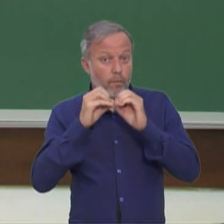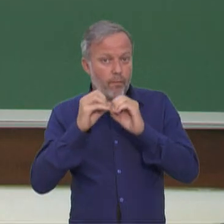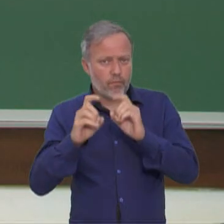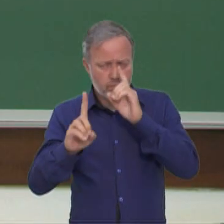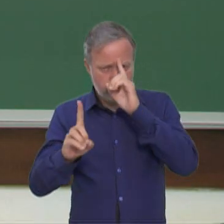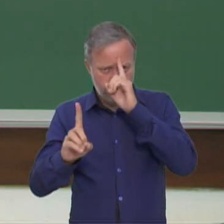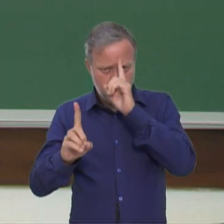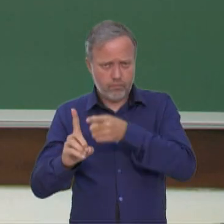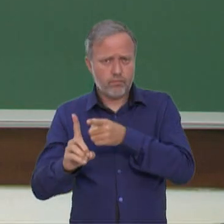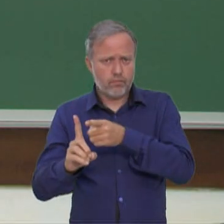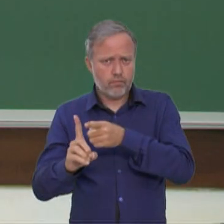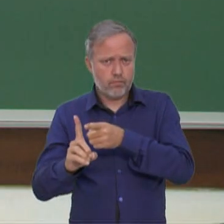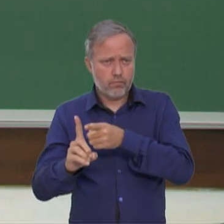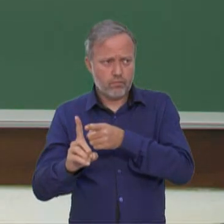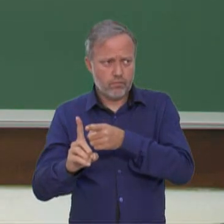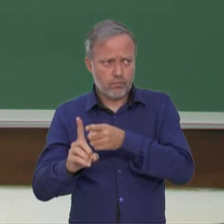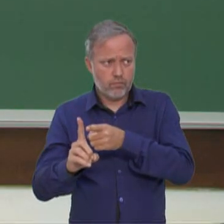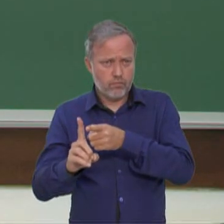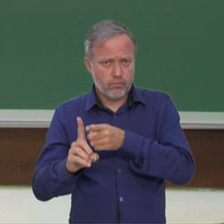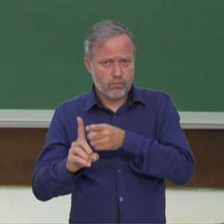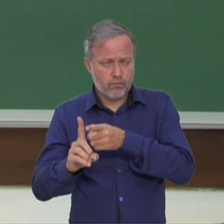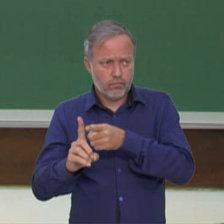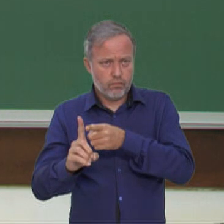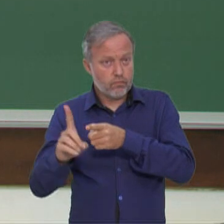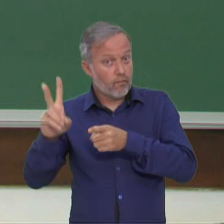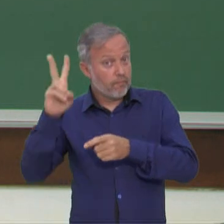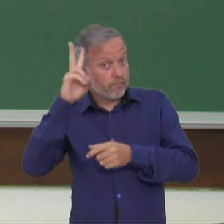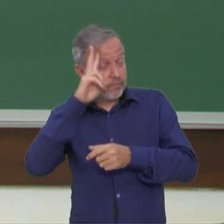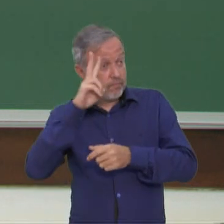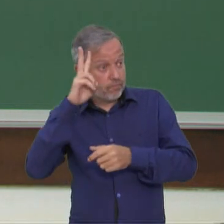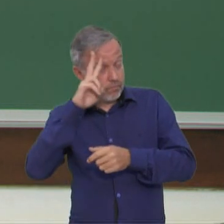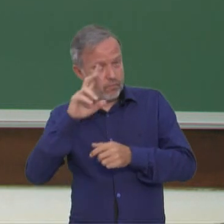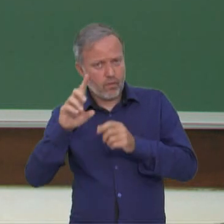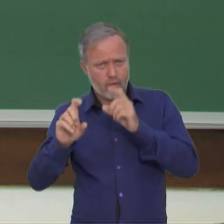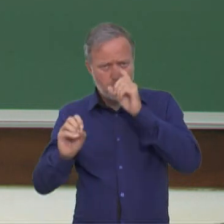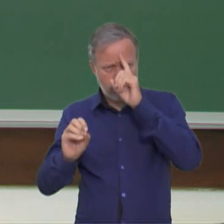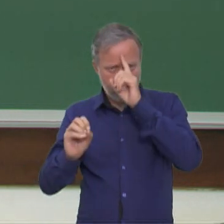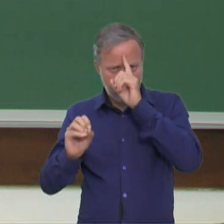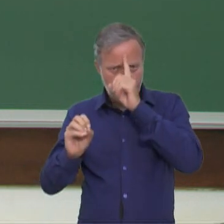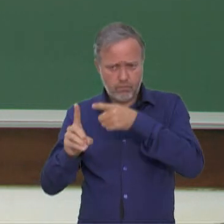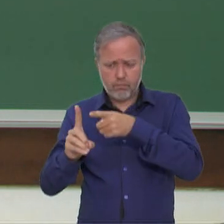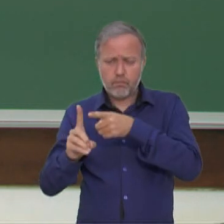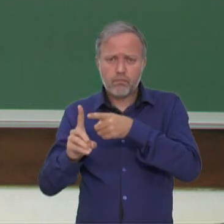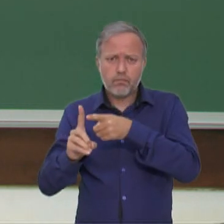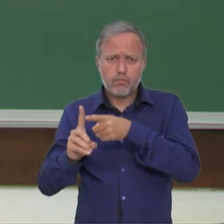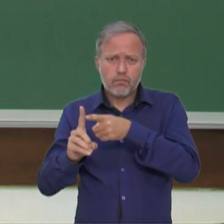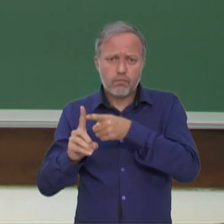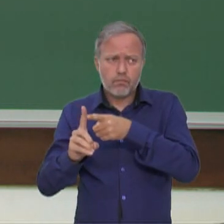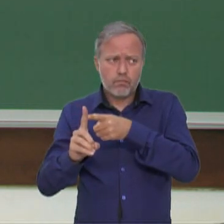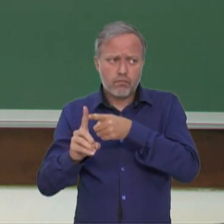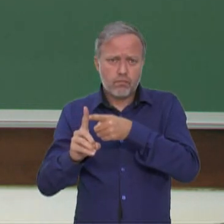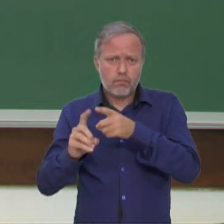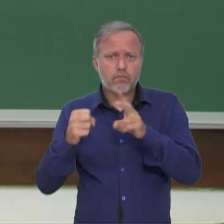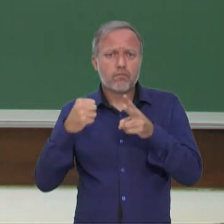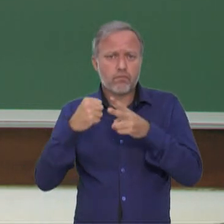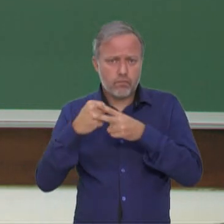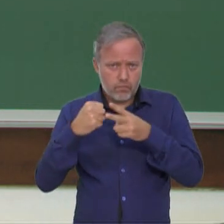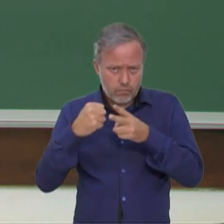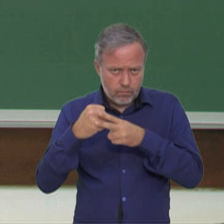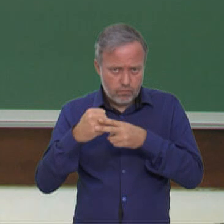gente. Retomando lá, vamos puxar pela memória o que é o objeto direto. Desculpem, o verbo